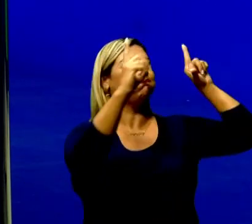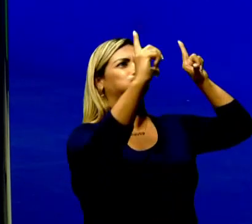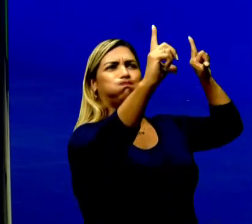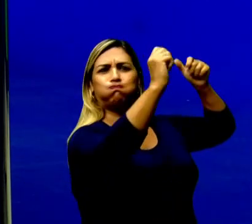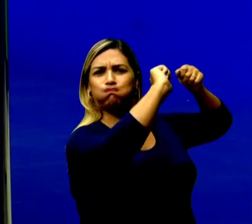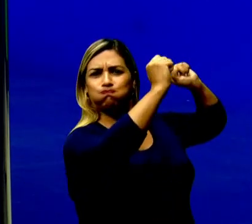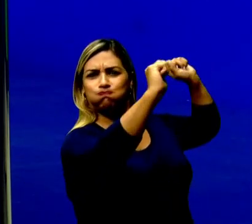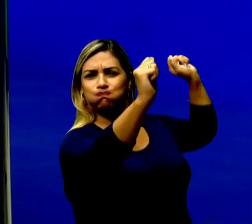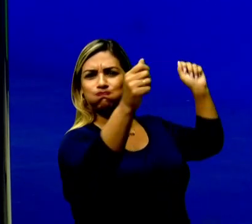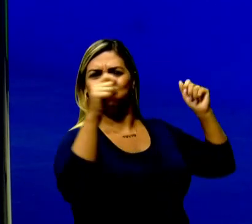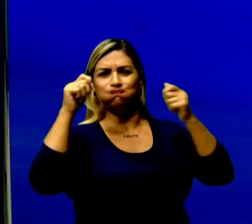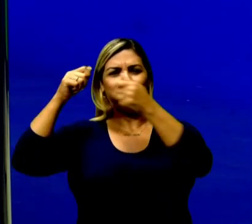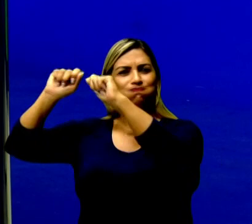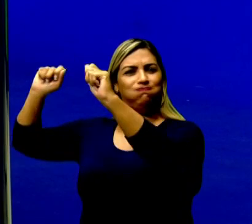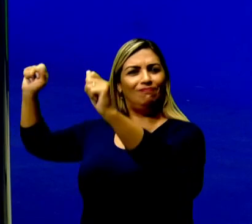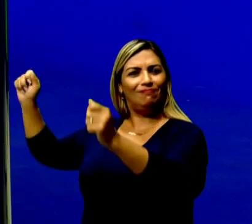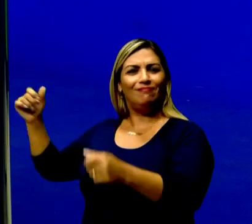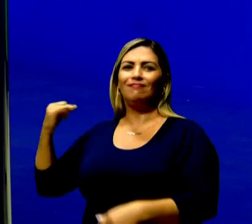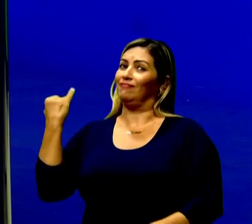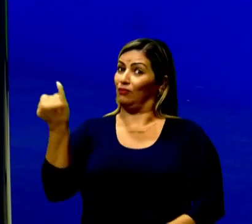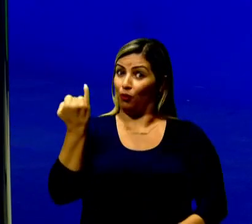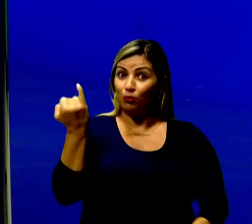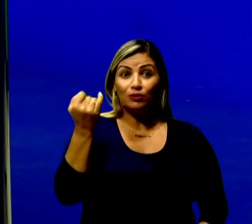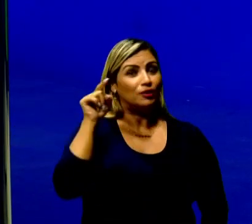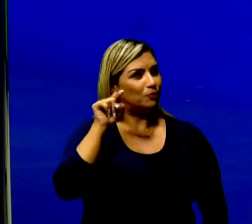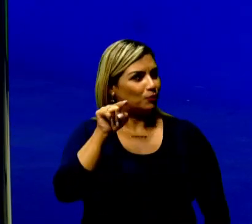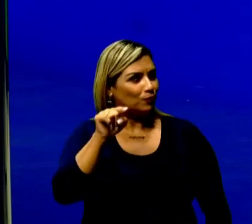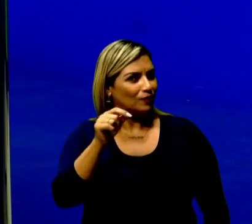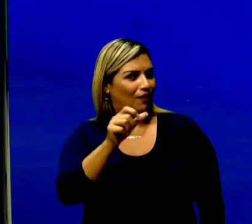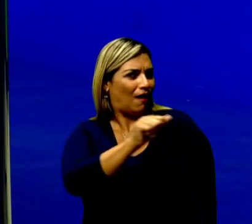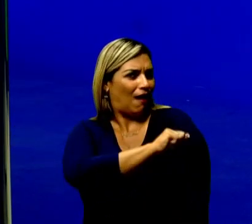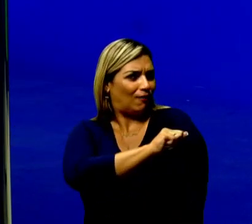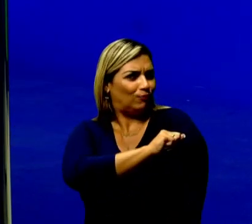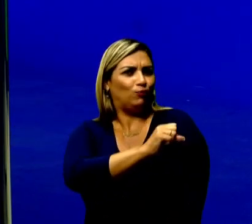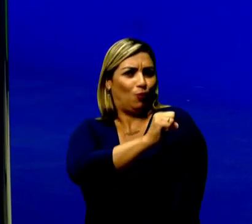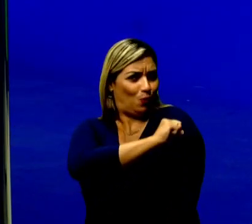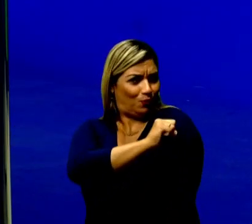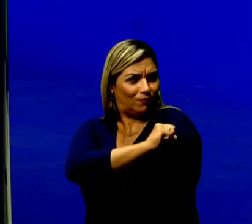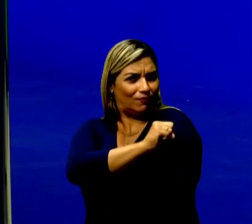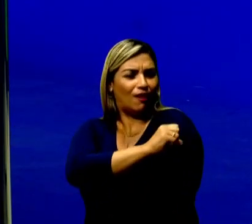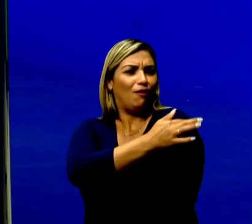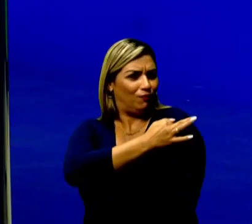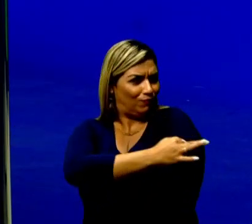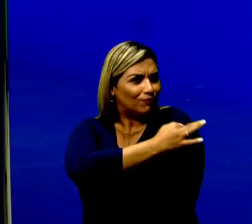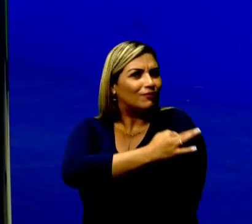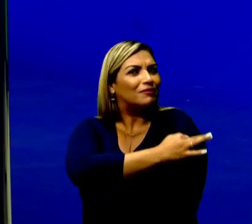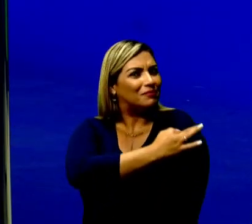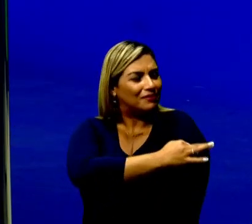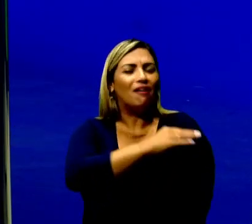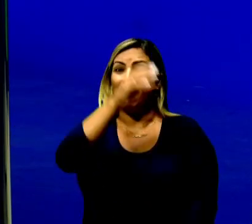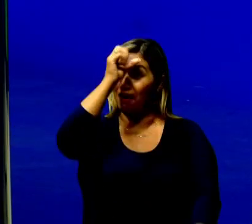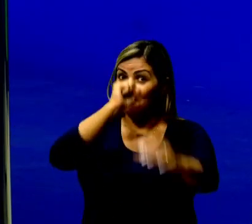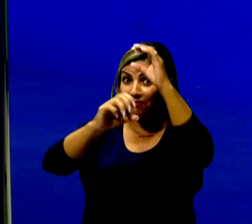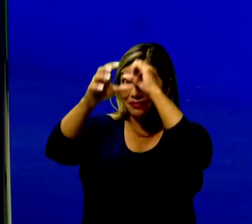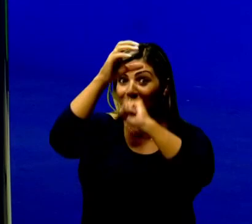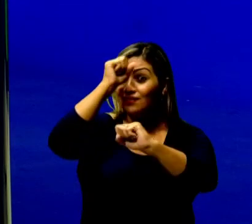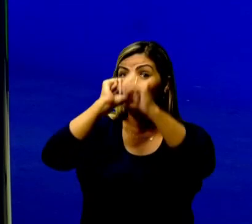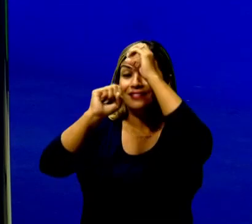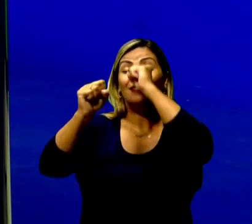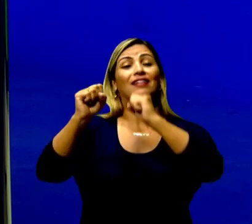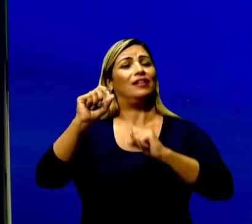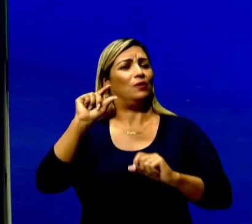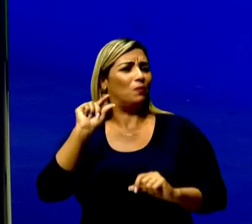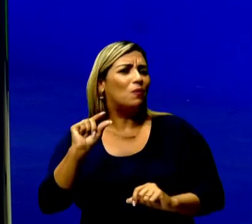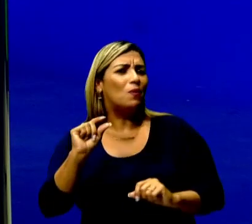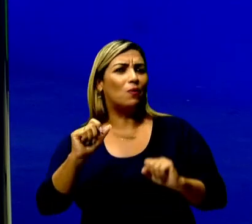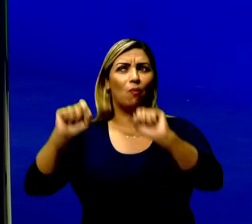por isso é importante para você o 8º ano do ensino fundamental aprender um toco